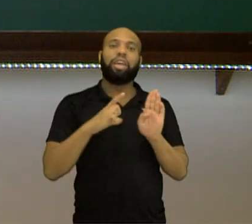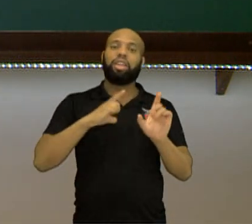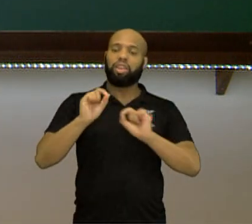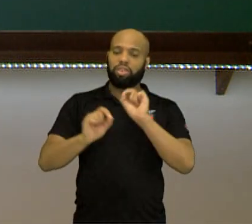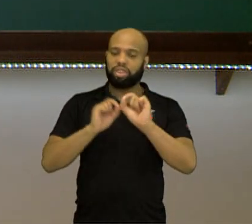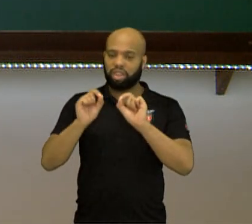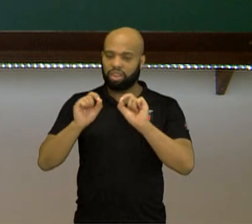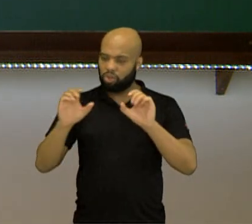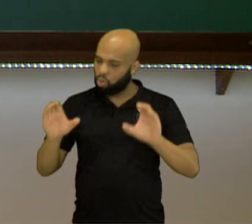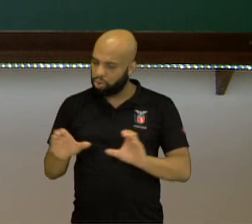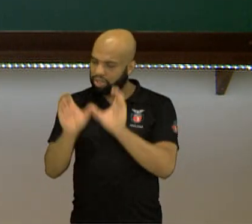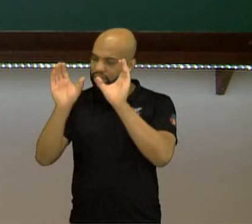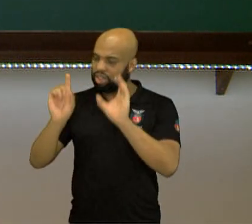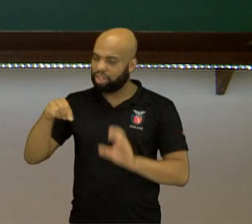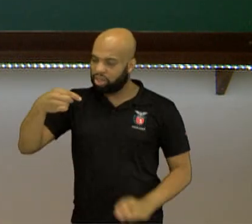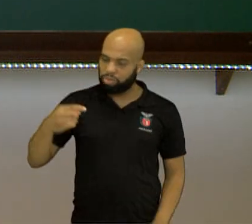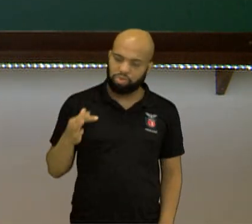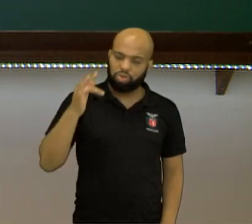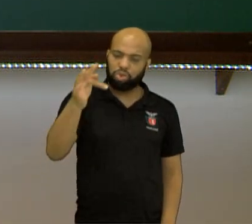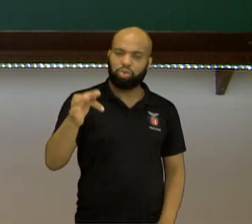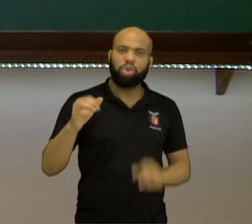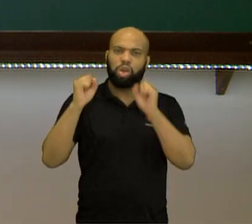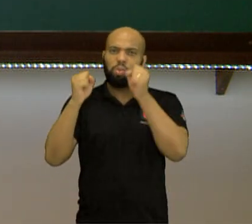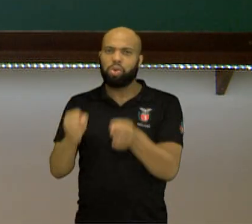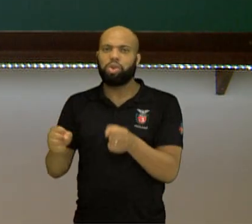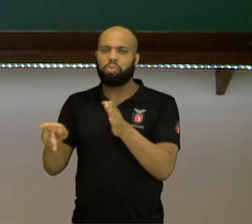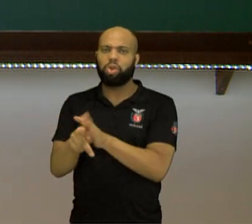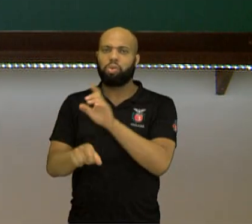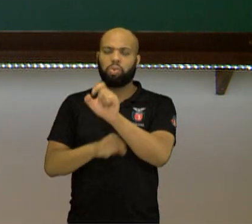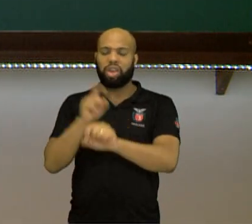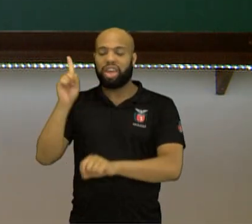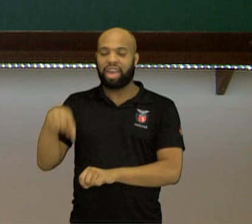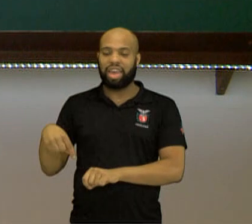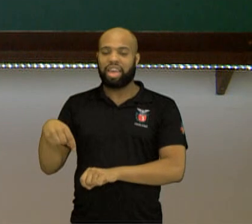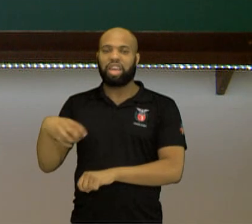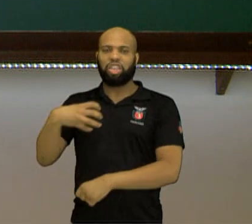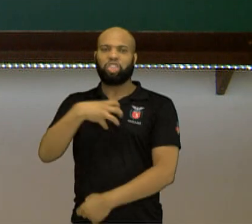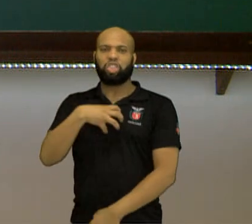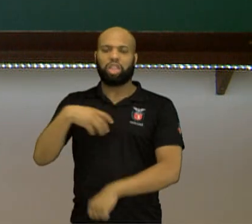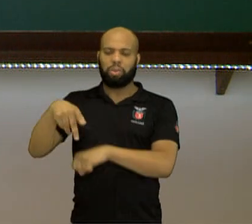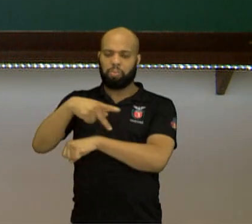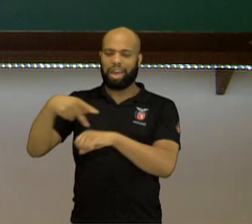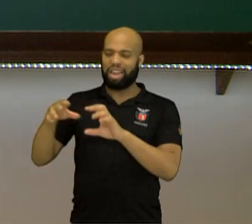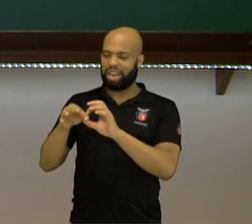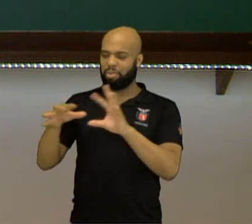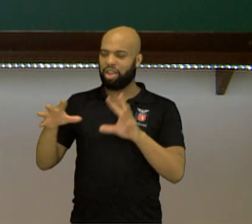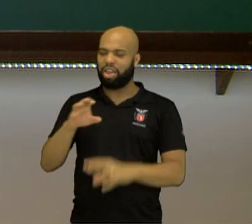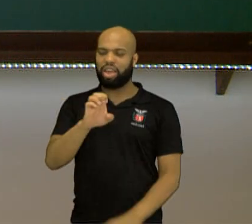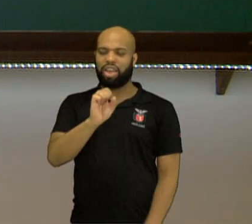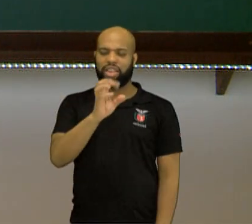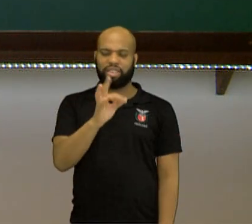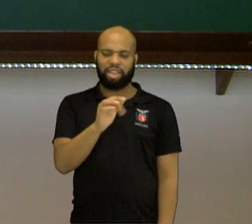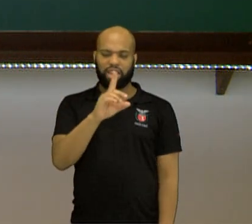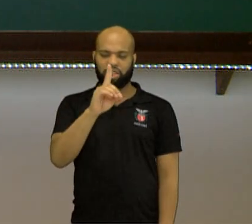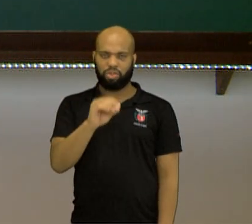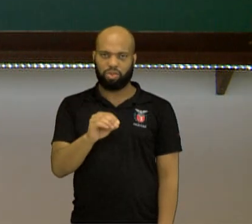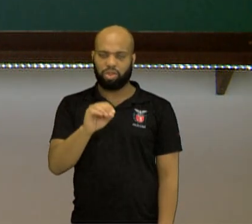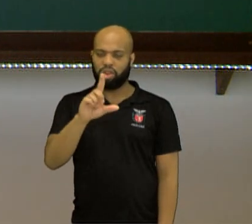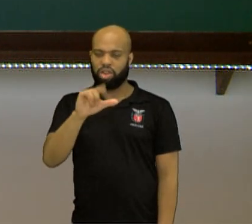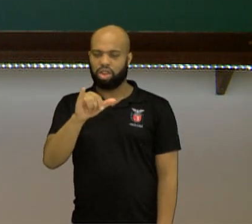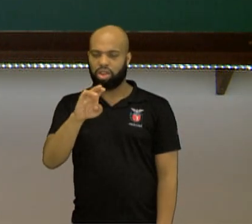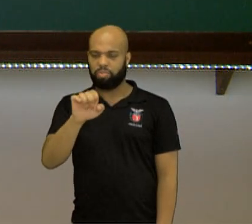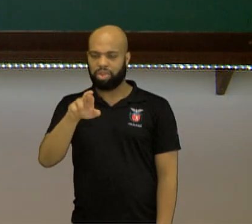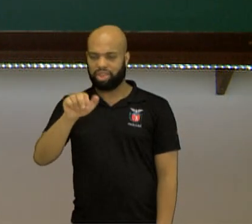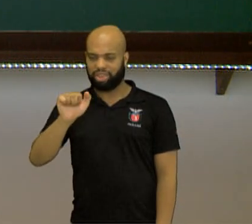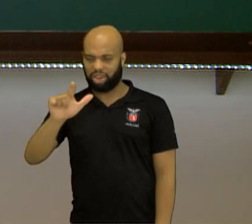coincidir na sequência com um poder chamado de Estado liberal, um Estado mais voltado aí a, entre aspas, uma